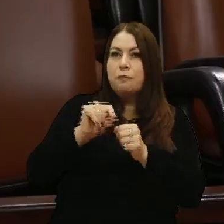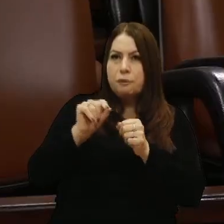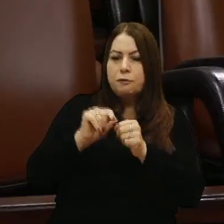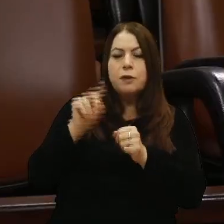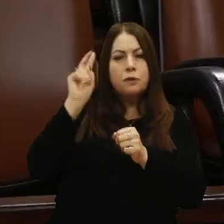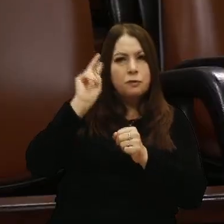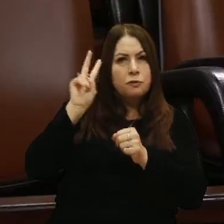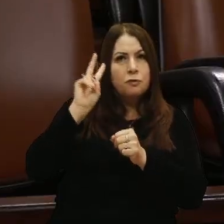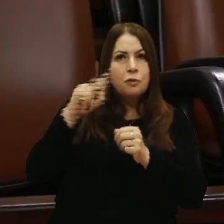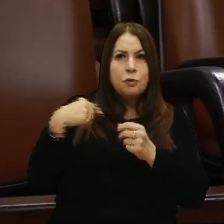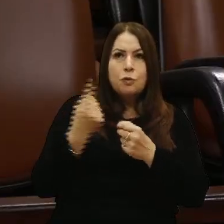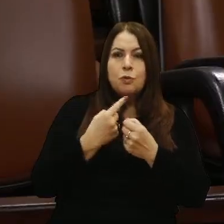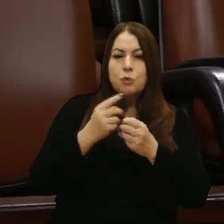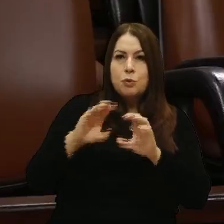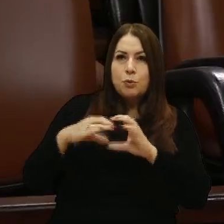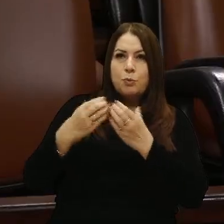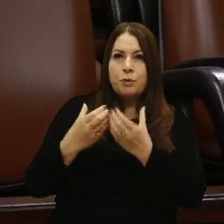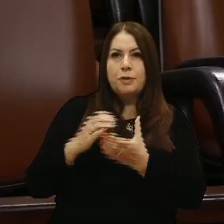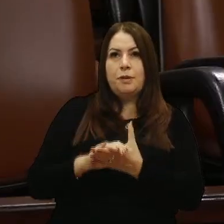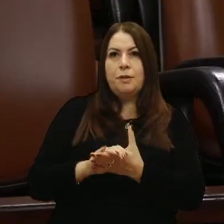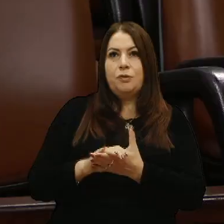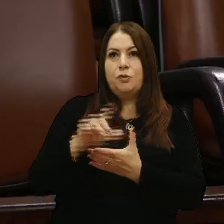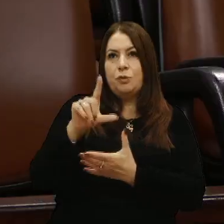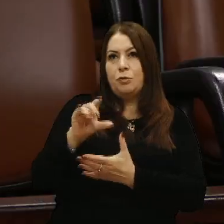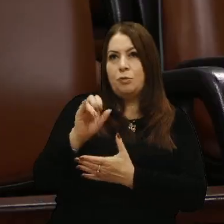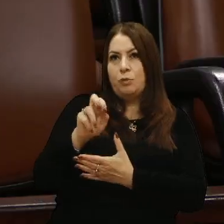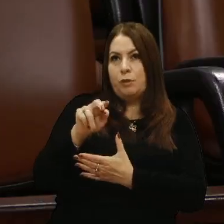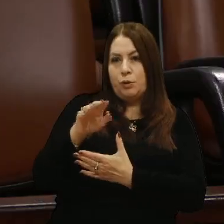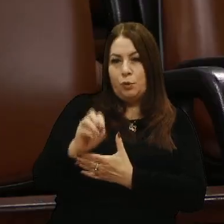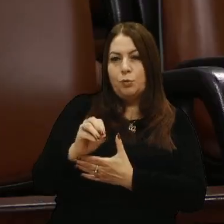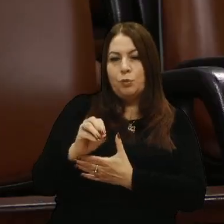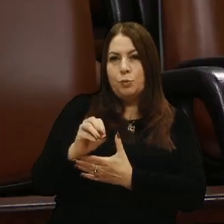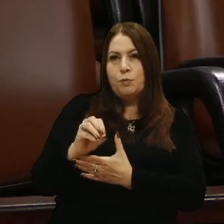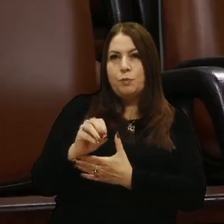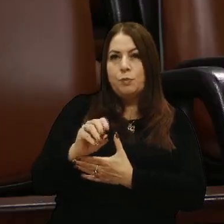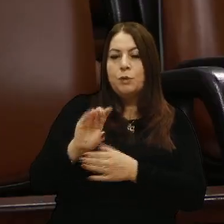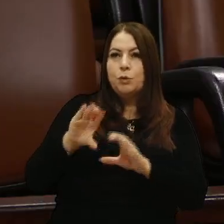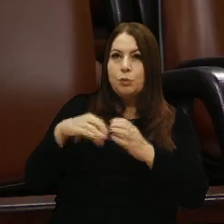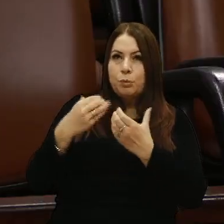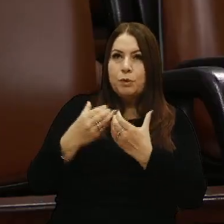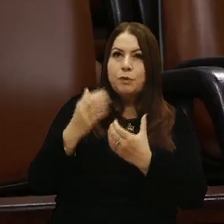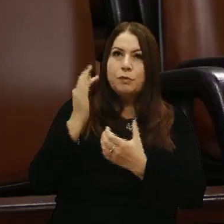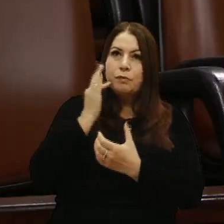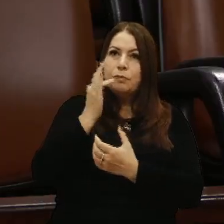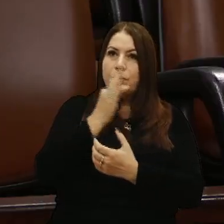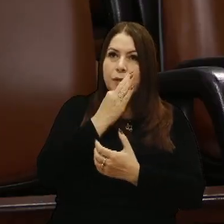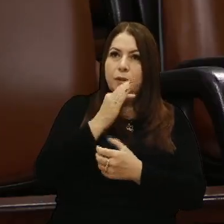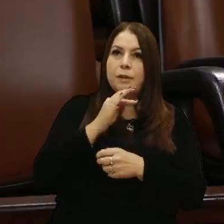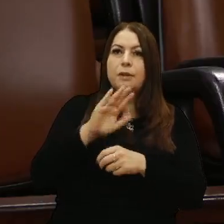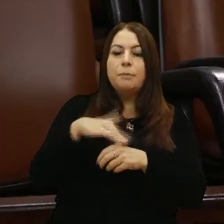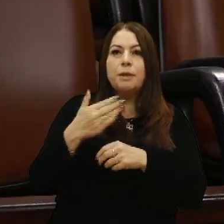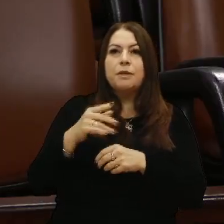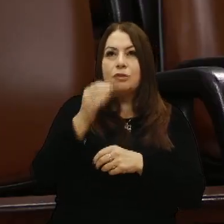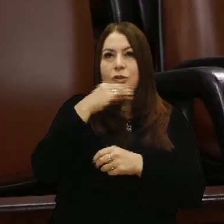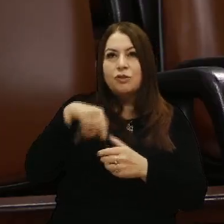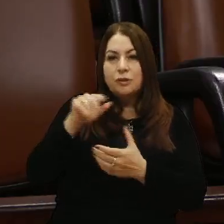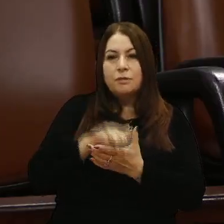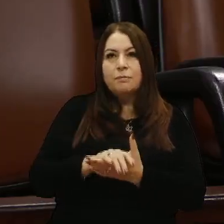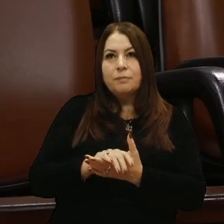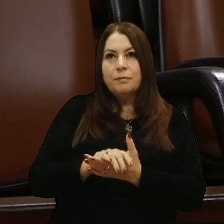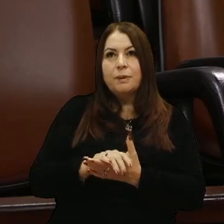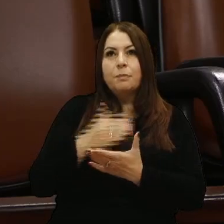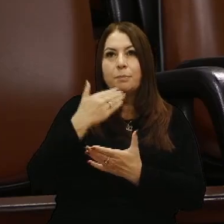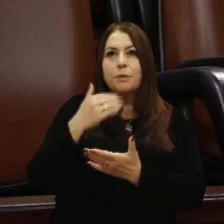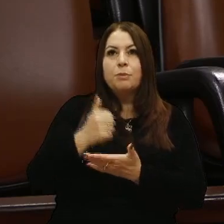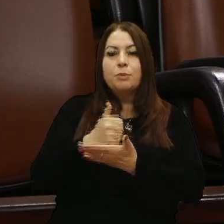a história da nossa comunidade de Loreto, da nossa comunidade de Forqueta e, mais ainda, de Caxias do Sul.